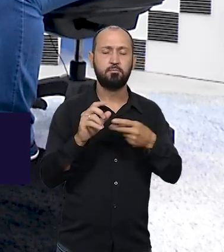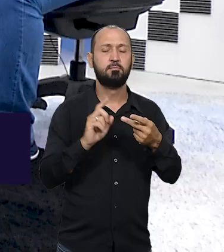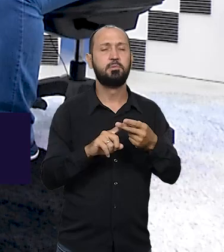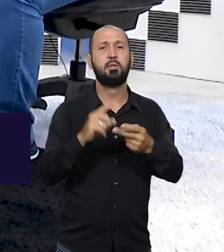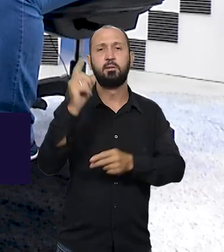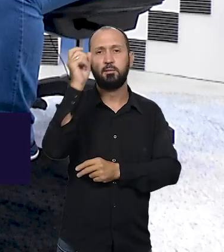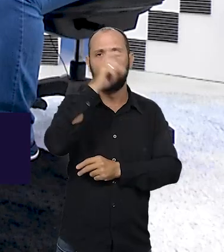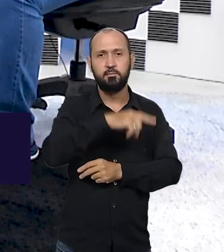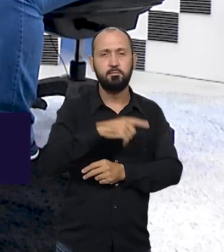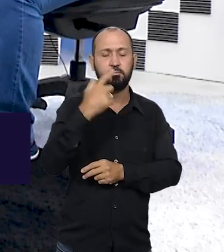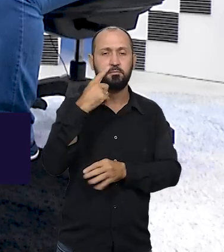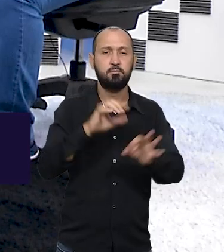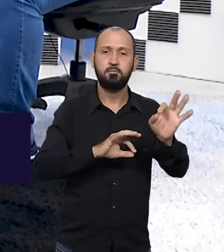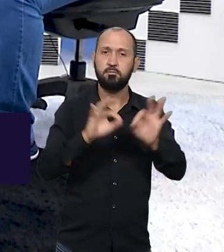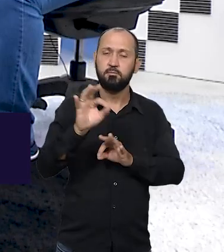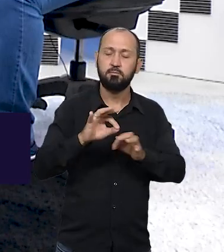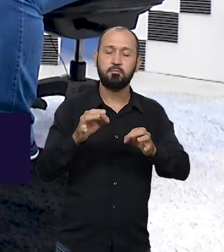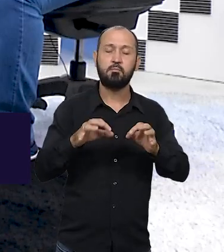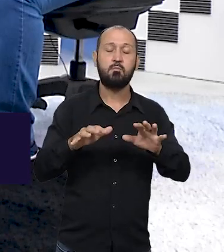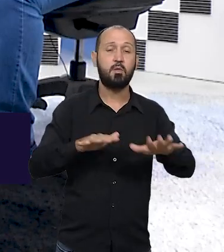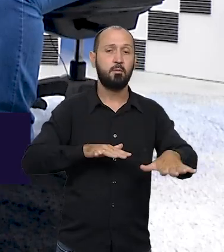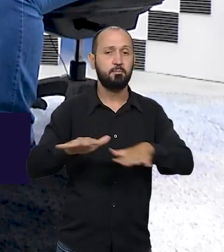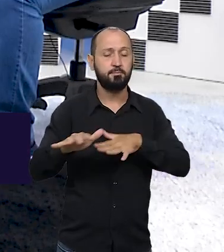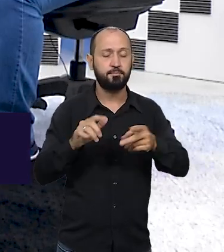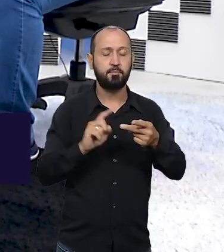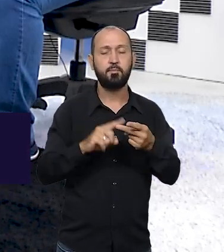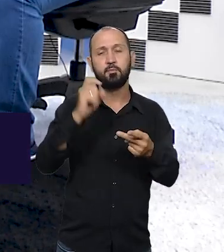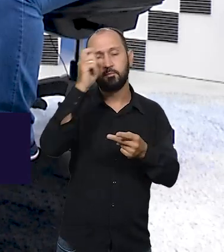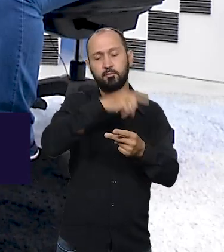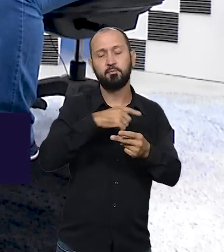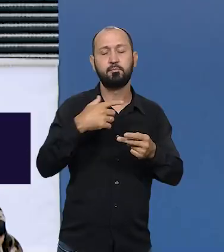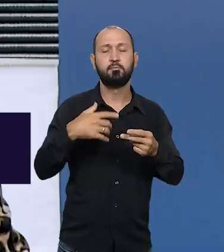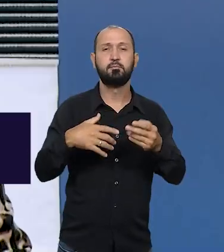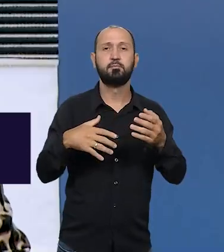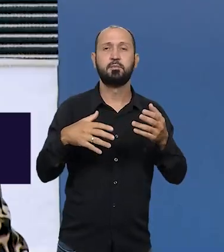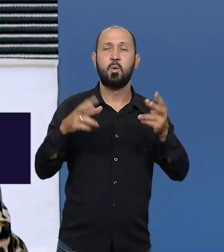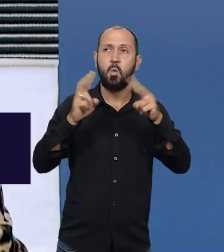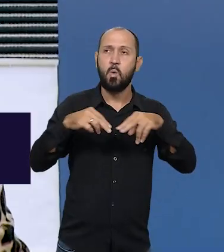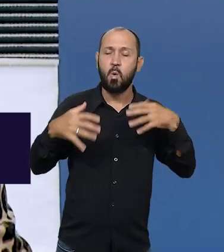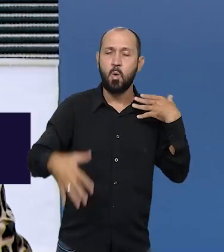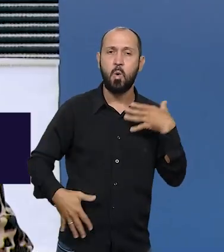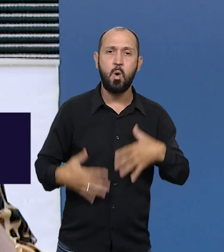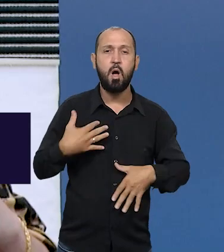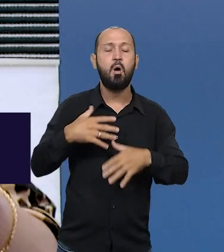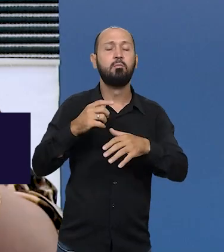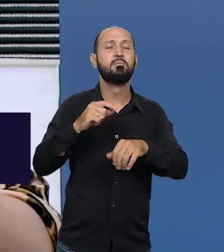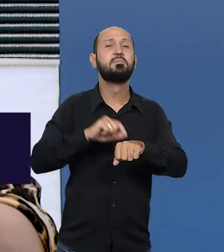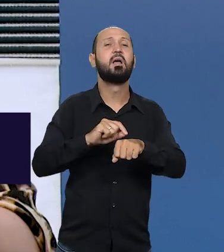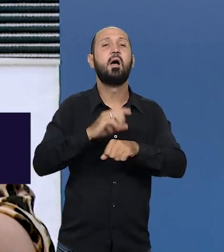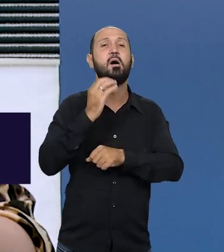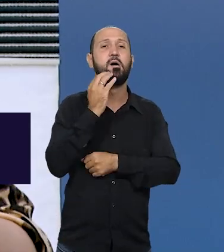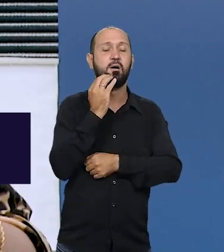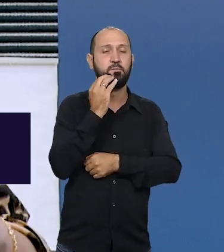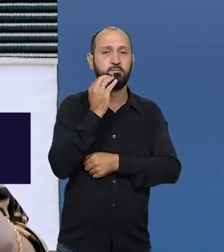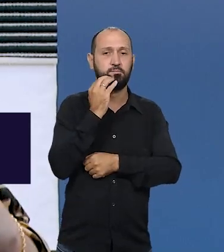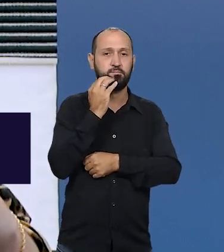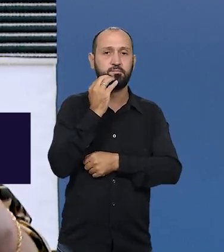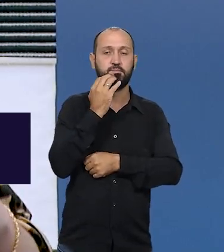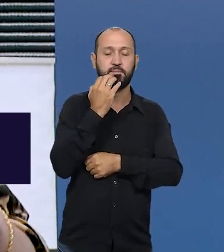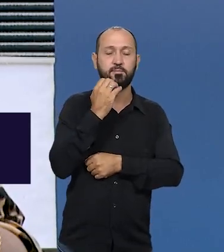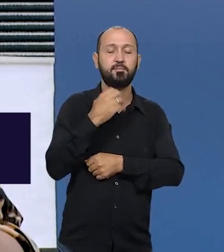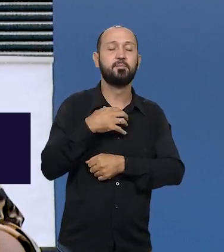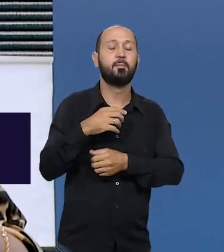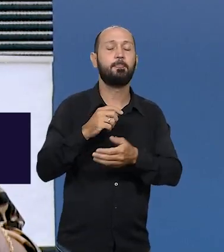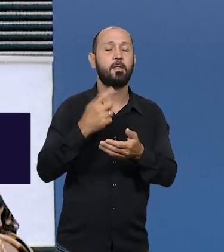sensorial, é uma dificuldade de planejamento motor, é uma dificuldade de coordenação visomotora. Onde está a falha para que nós